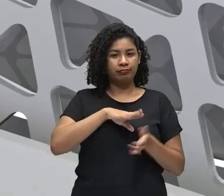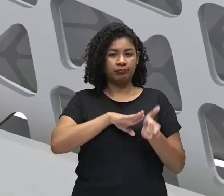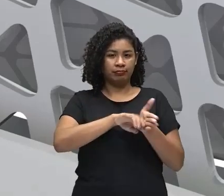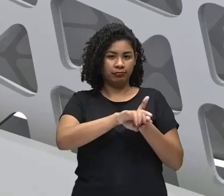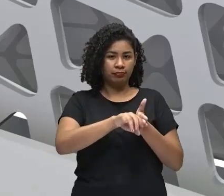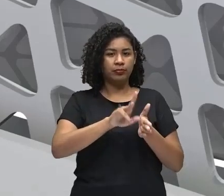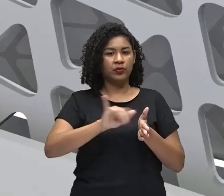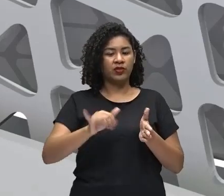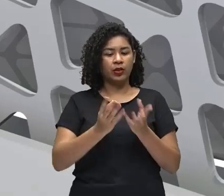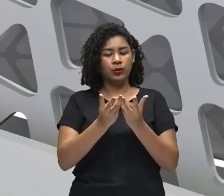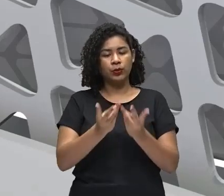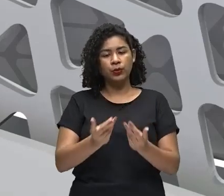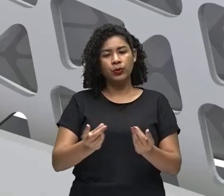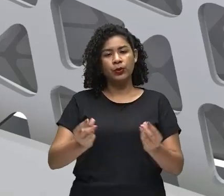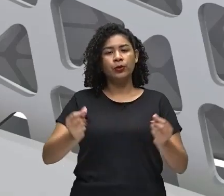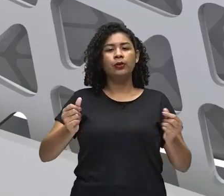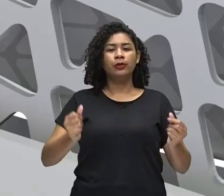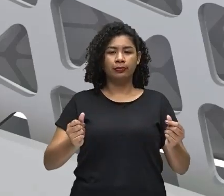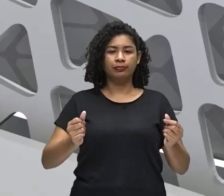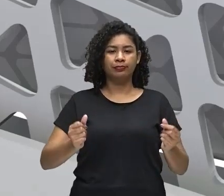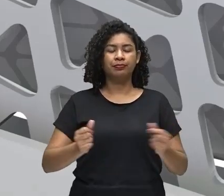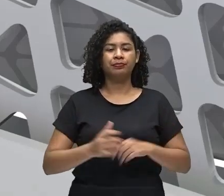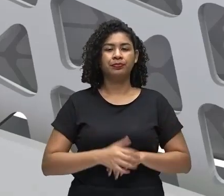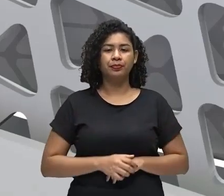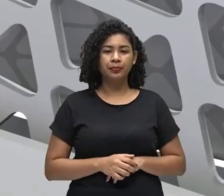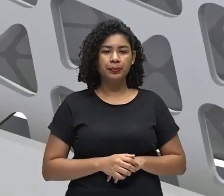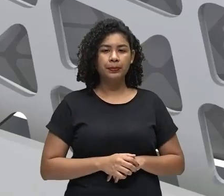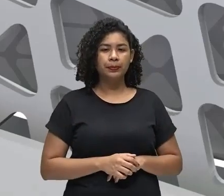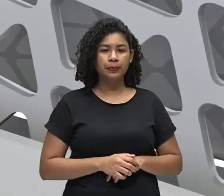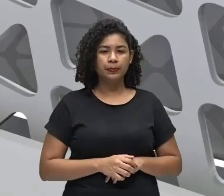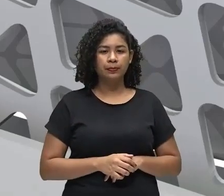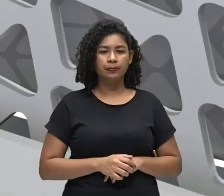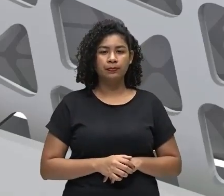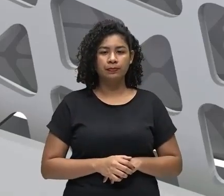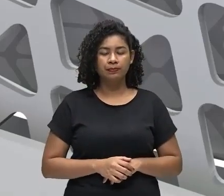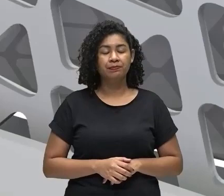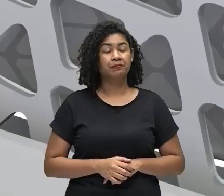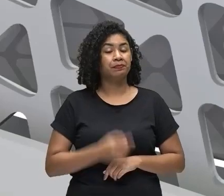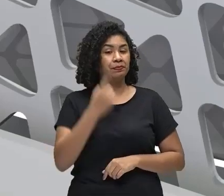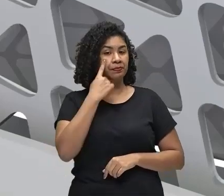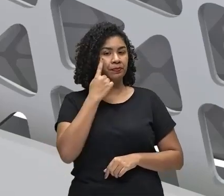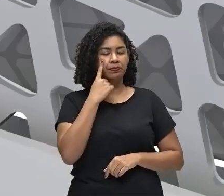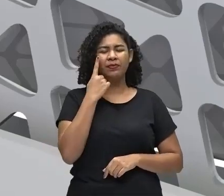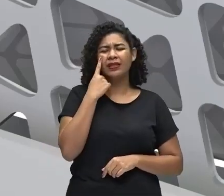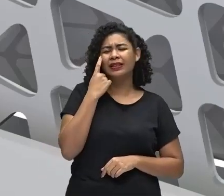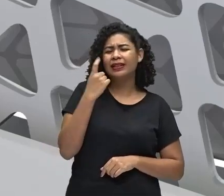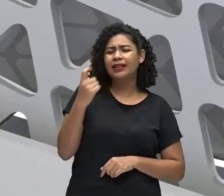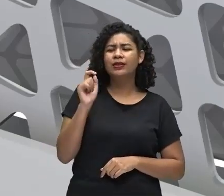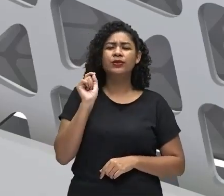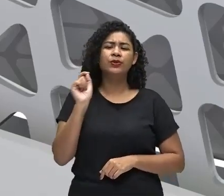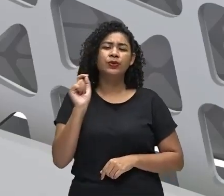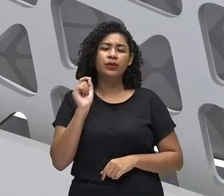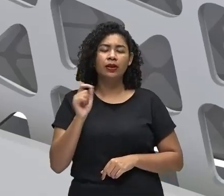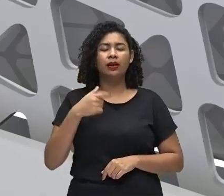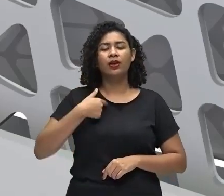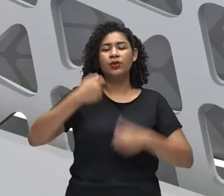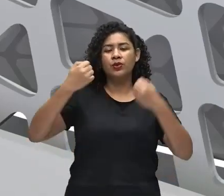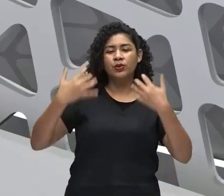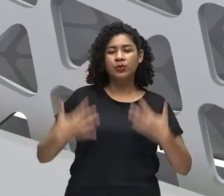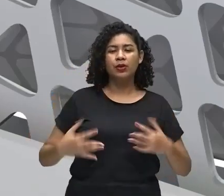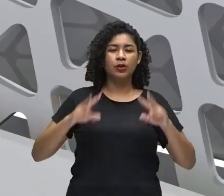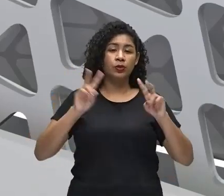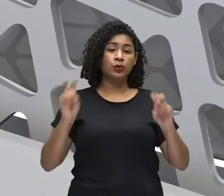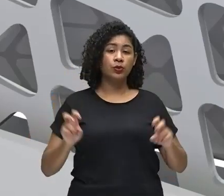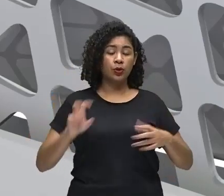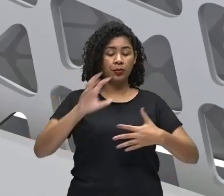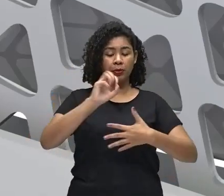trazer esses animais ali, esses nutrientes para o solo, certo? E olha só que interessante, a gente está falando aí de cadeia alimentar, está falando de alimentação, só que a gente está